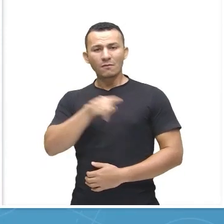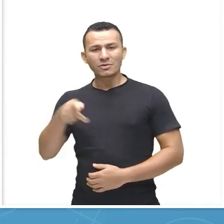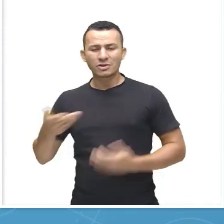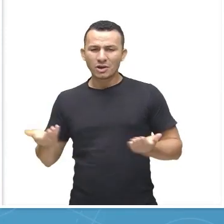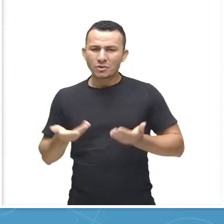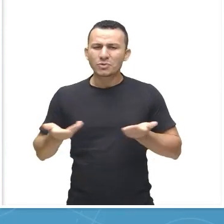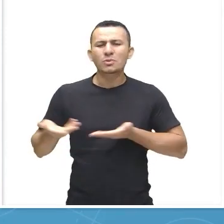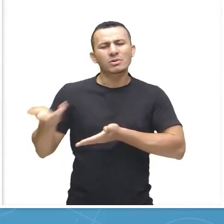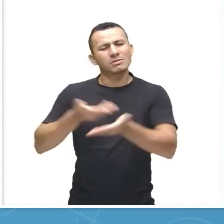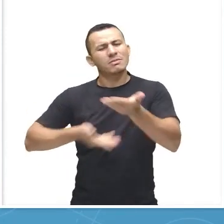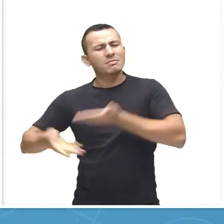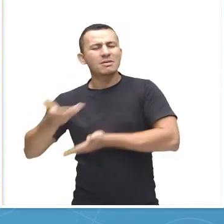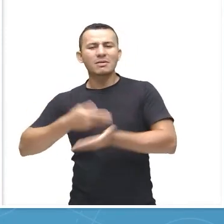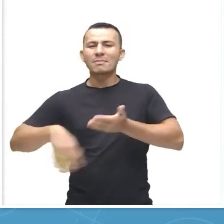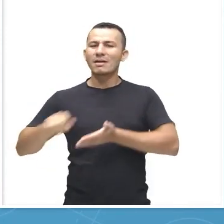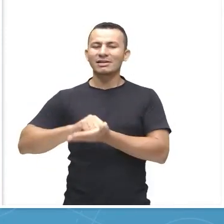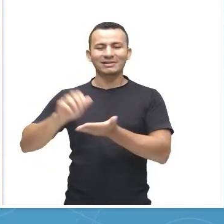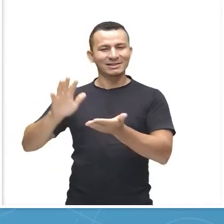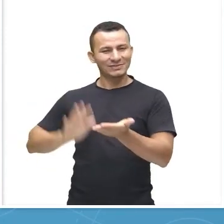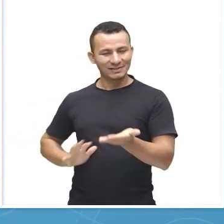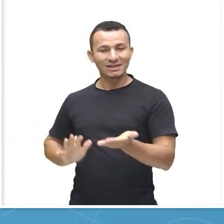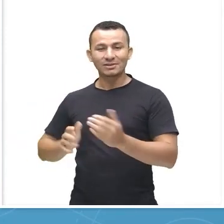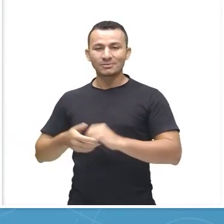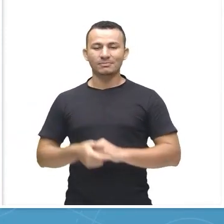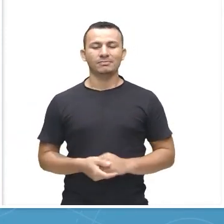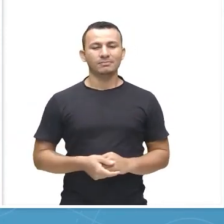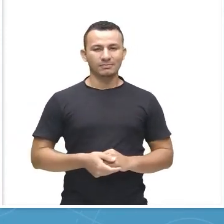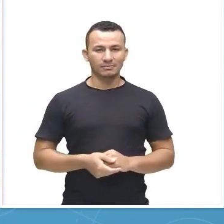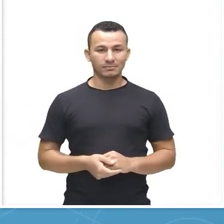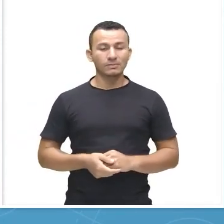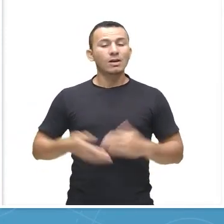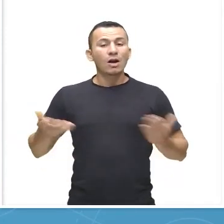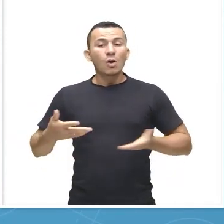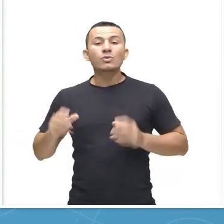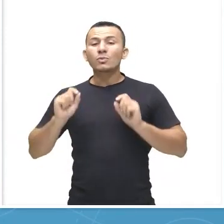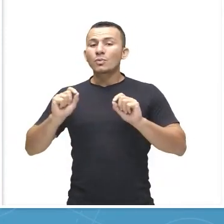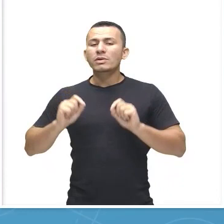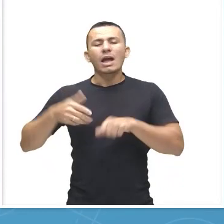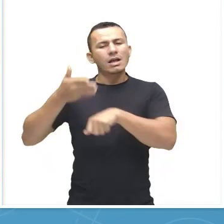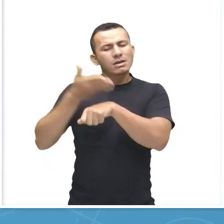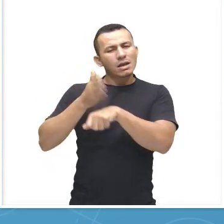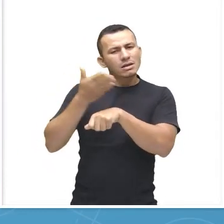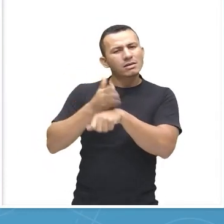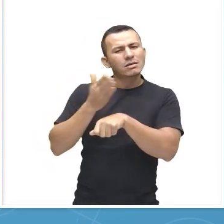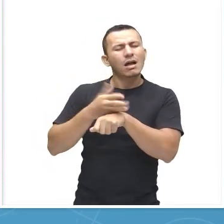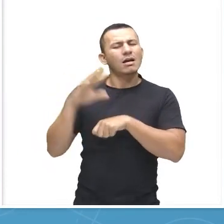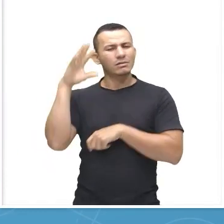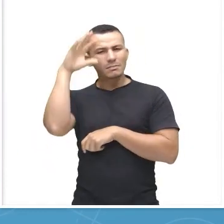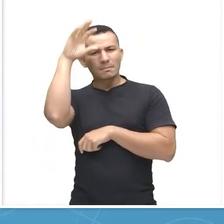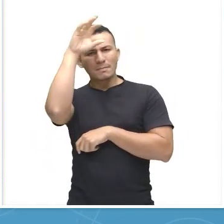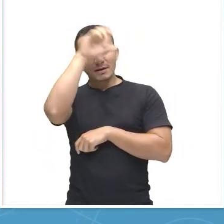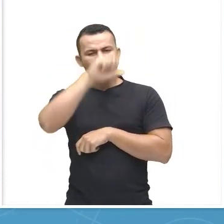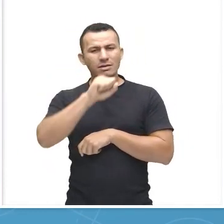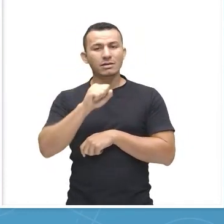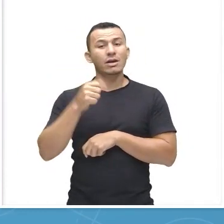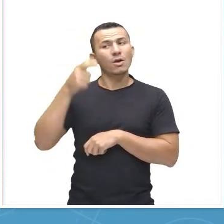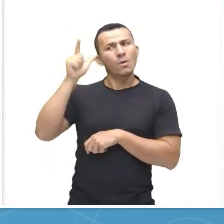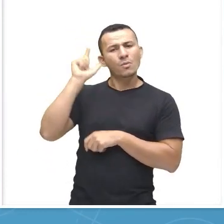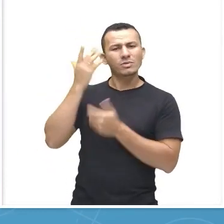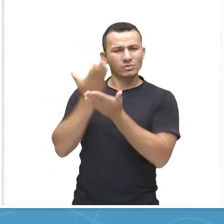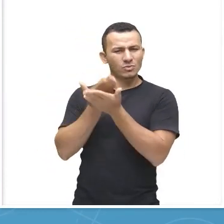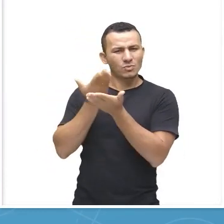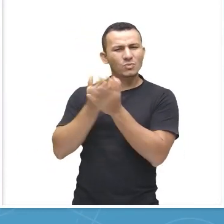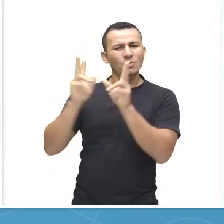nossa atividade interativa. Hoje é o nosso momento de praticar, de exercitar o que nós aprendemos nas outras aulas,